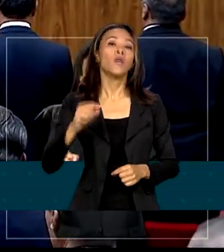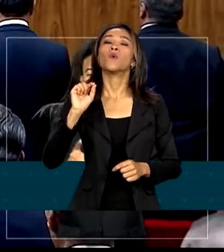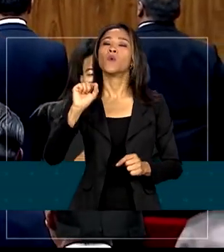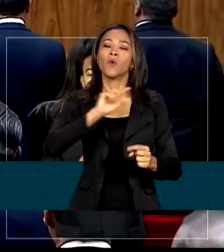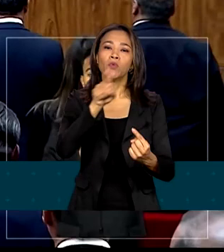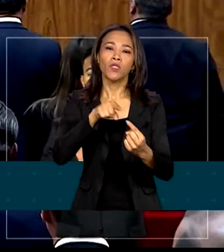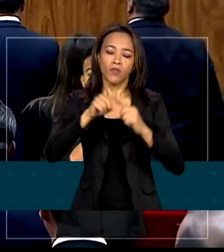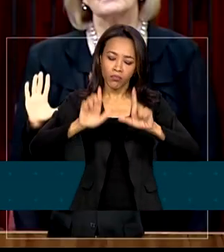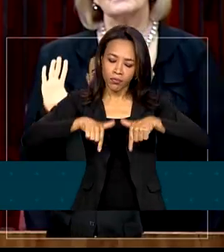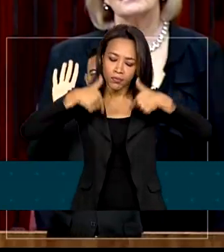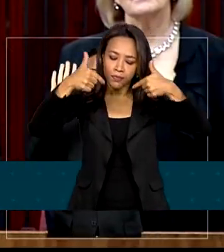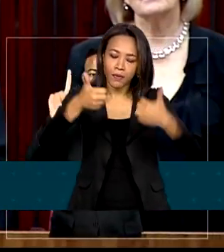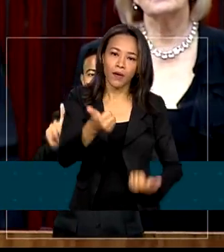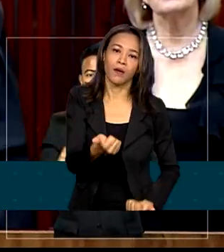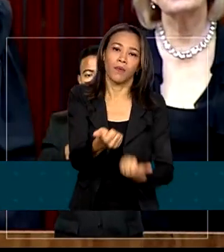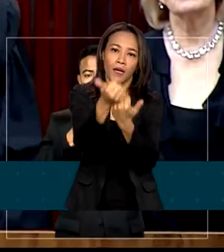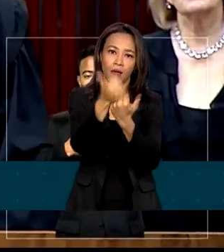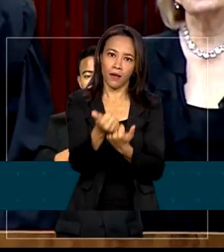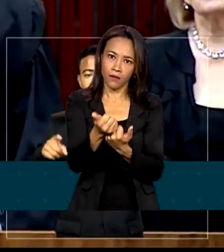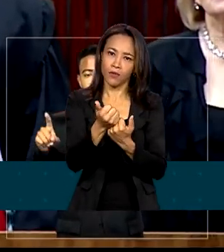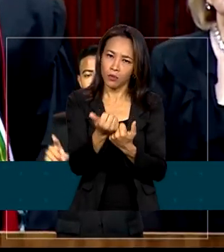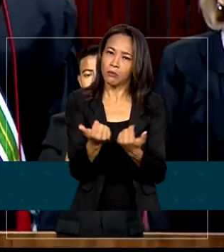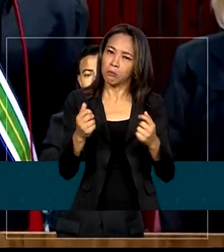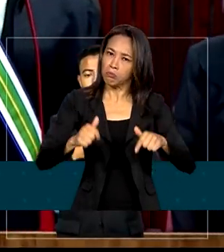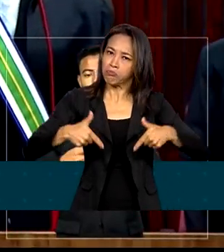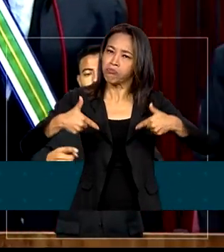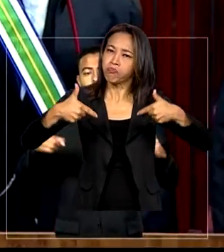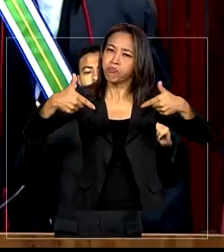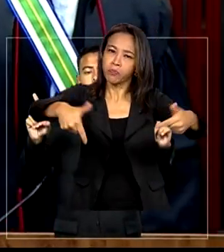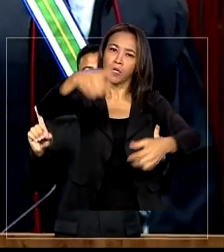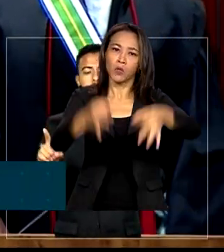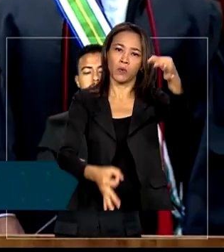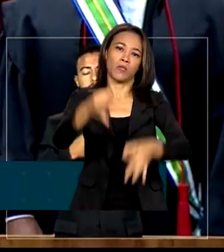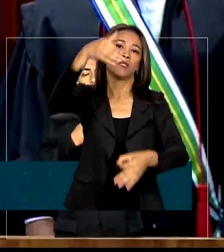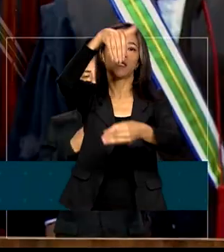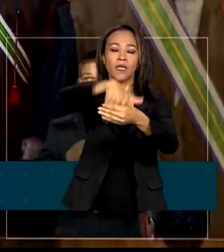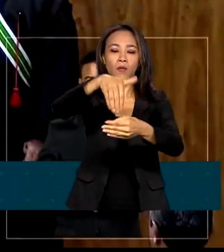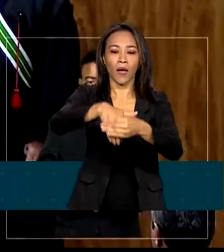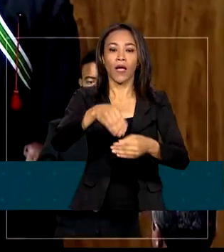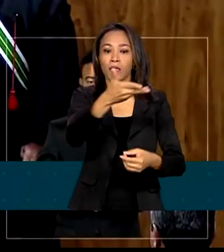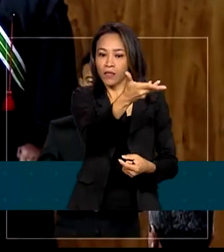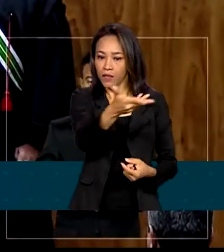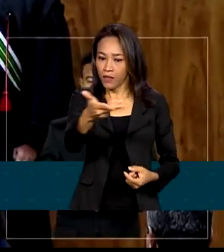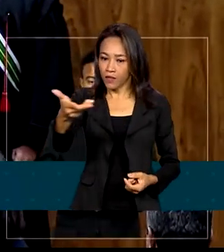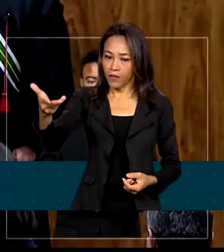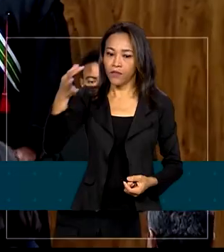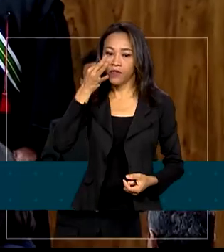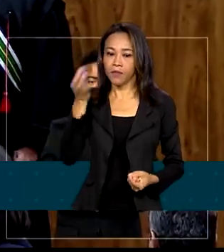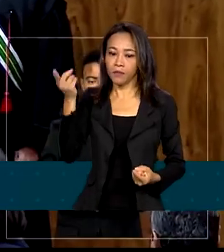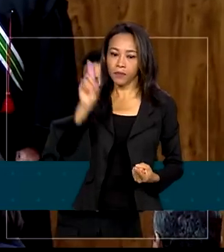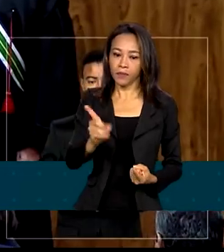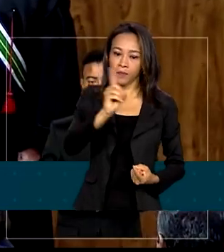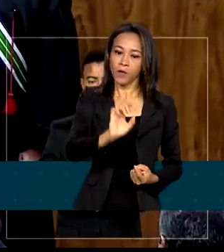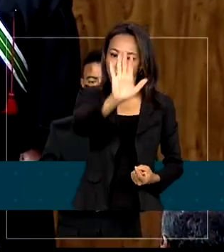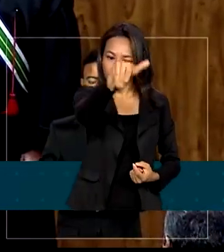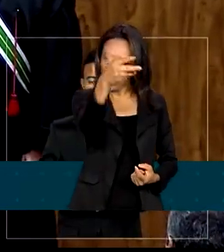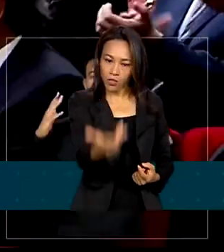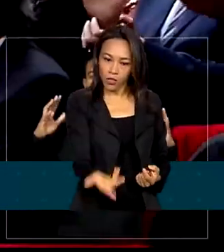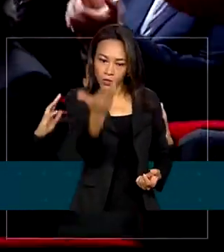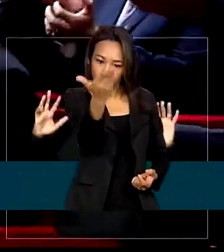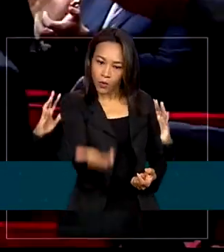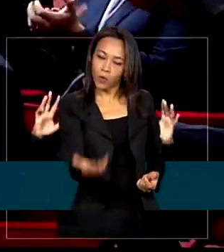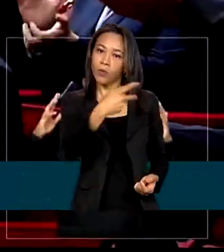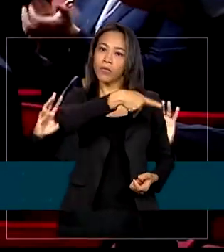serviços à Justiça Eleitoral. Membros dos três poderes estiveram presentes na solenidade que homenageou o senador Rodrigo